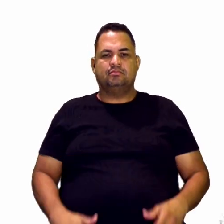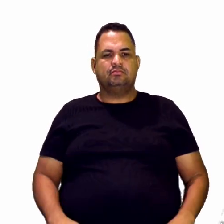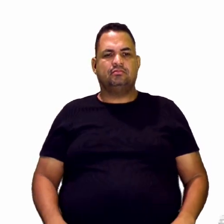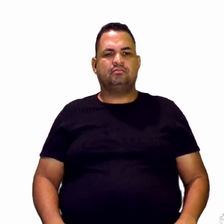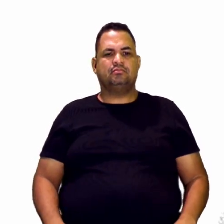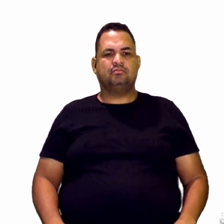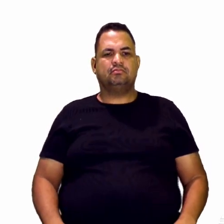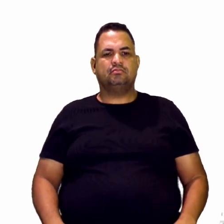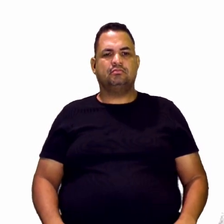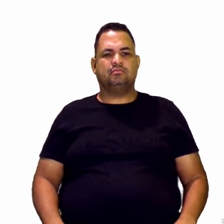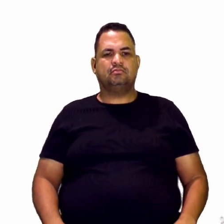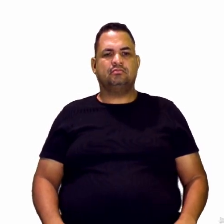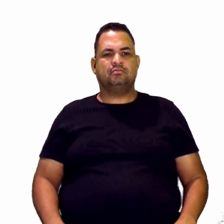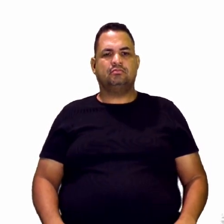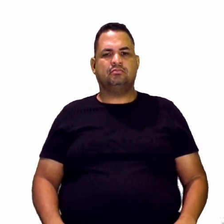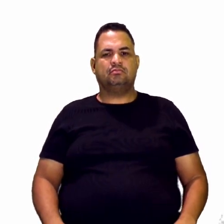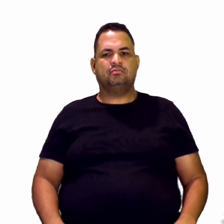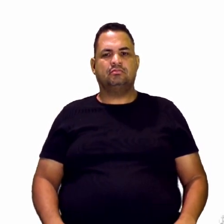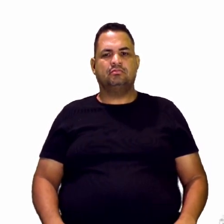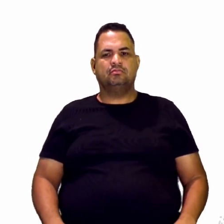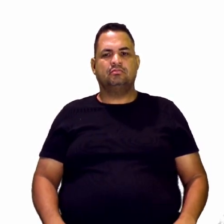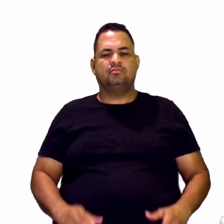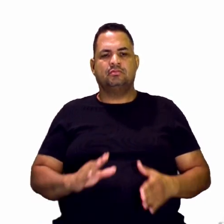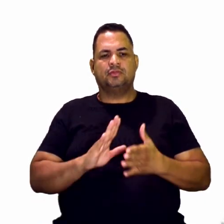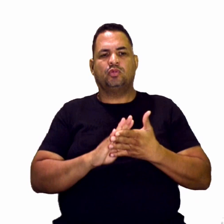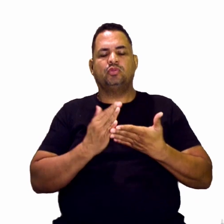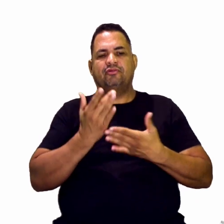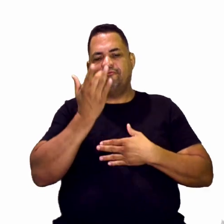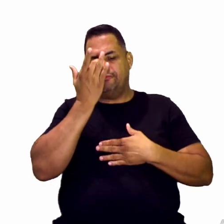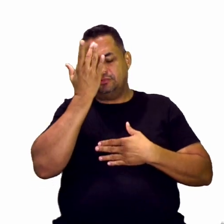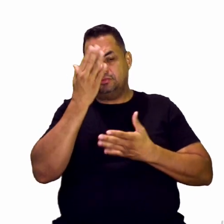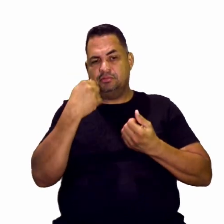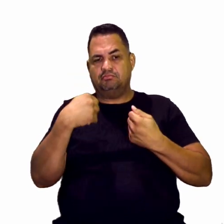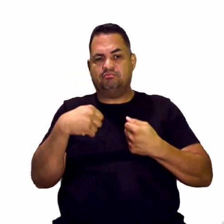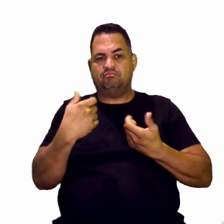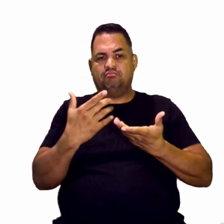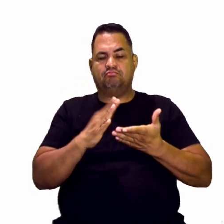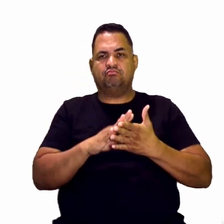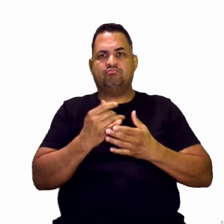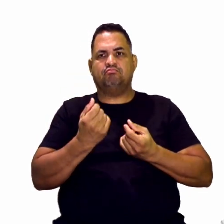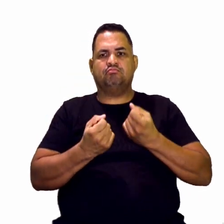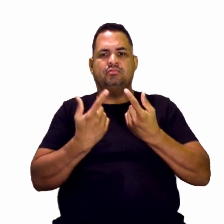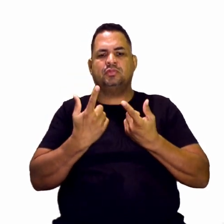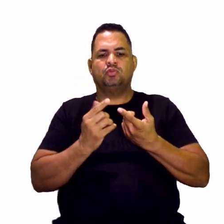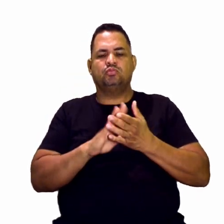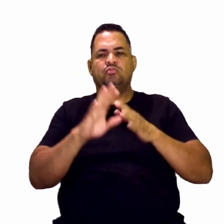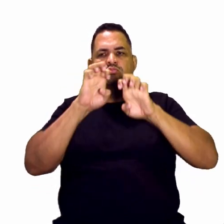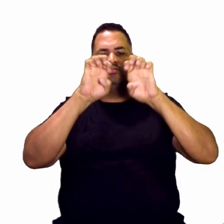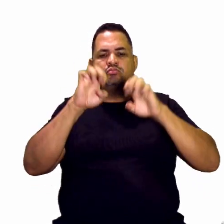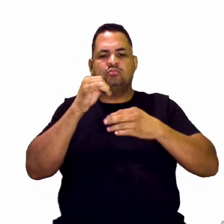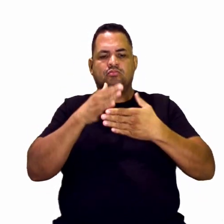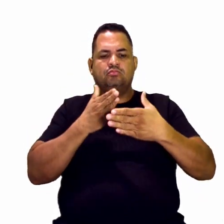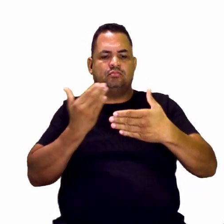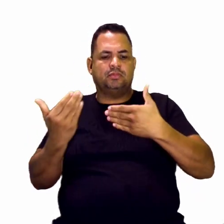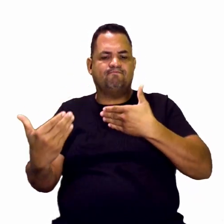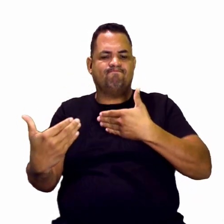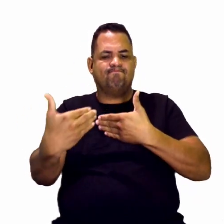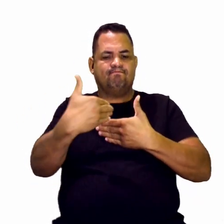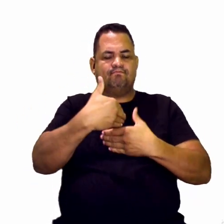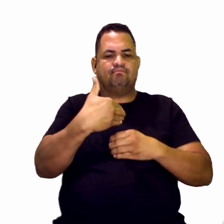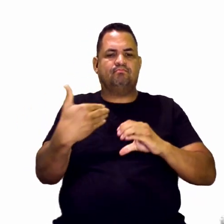Tá? A difusão facilitada é quando é preciso algum tipo de estrutura que facilite a